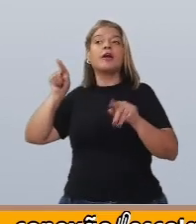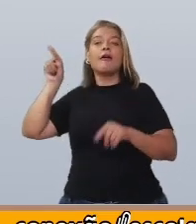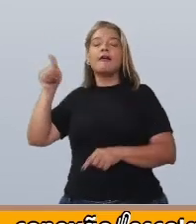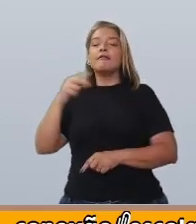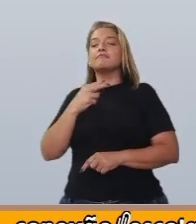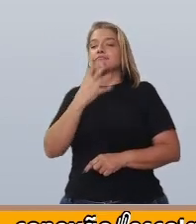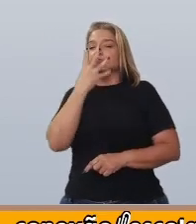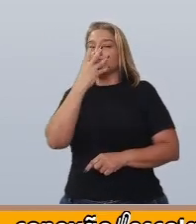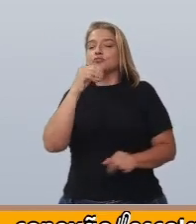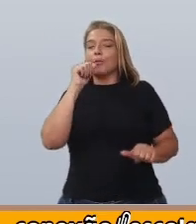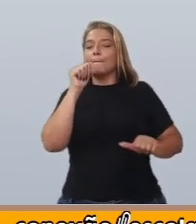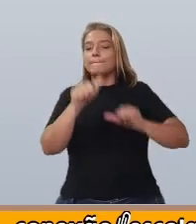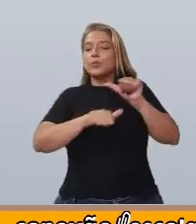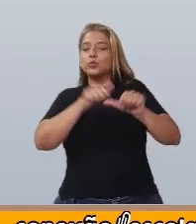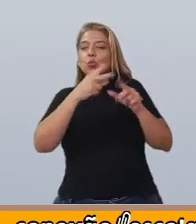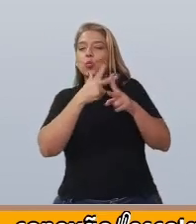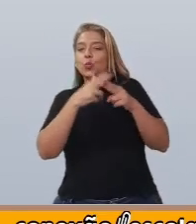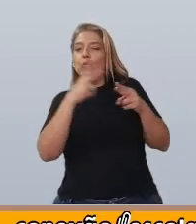voz.